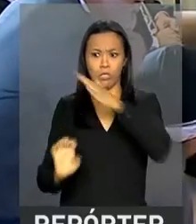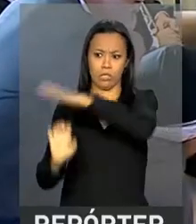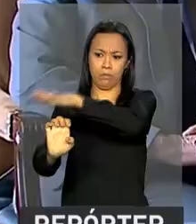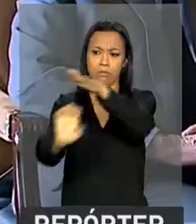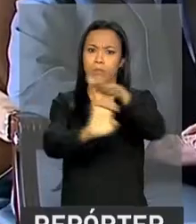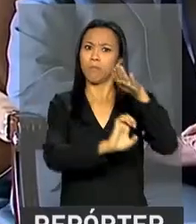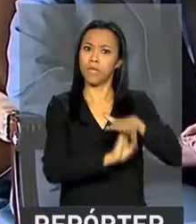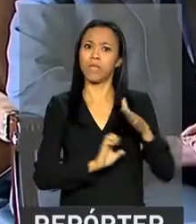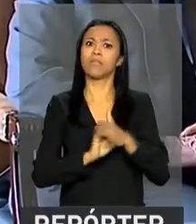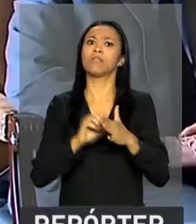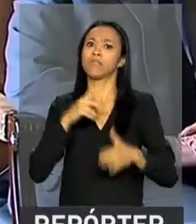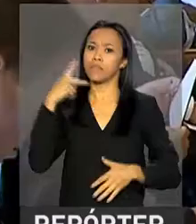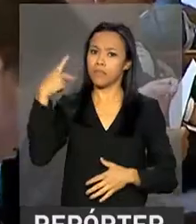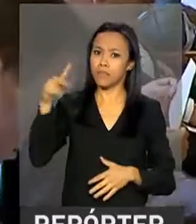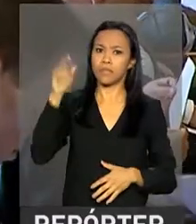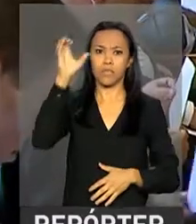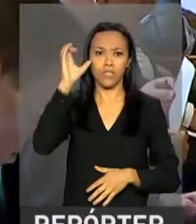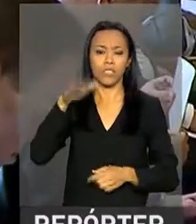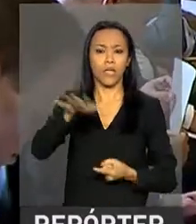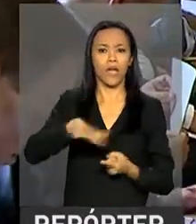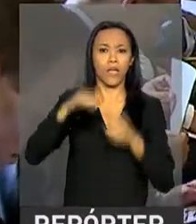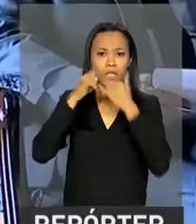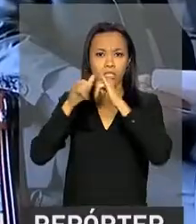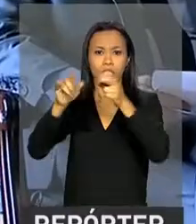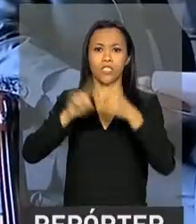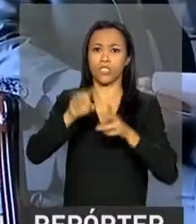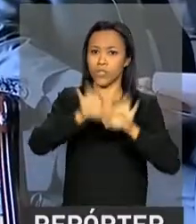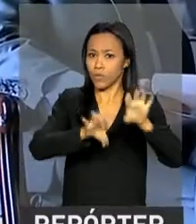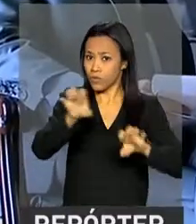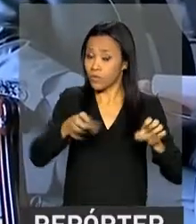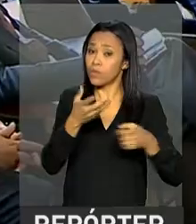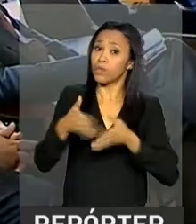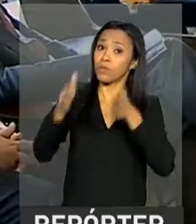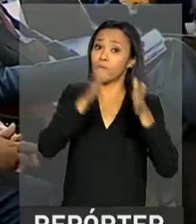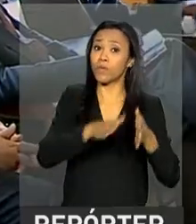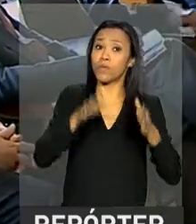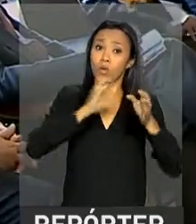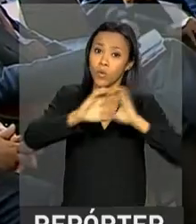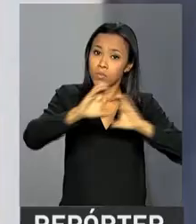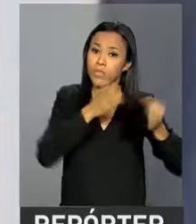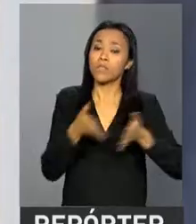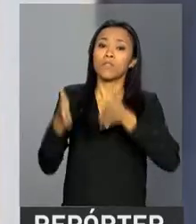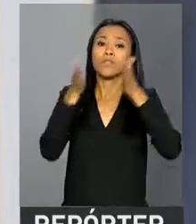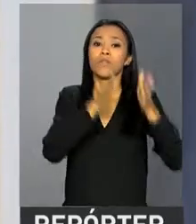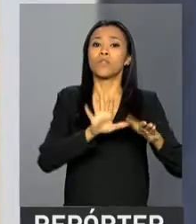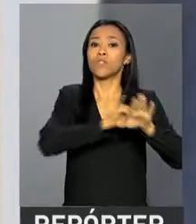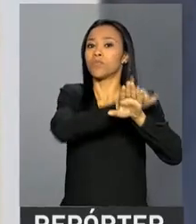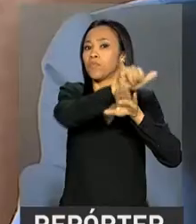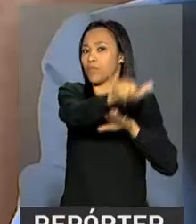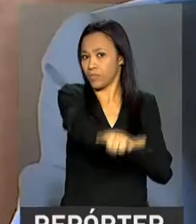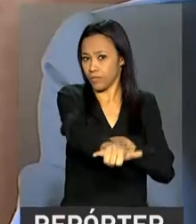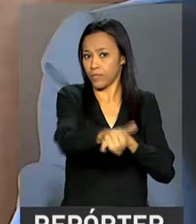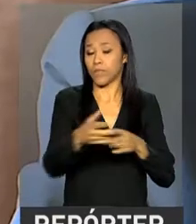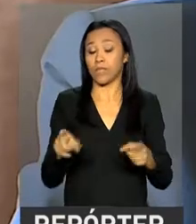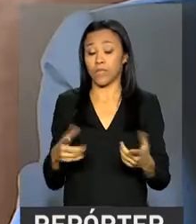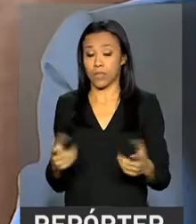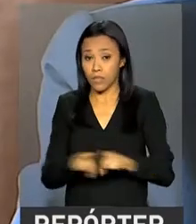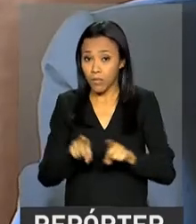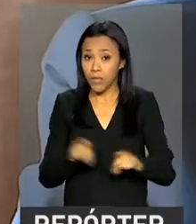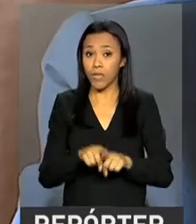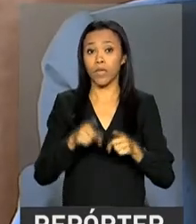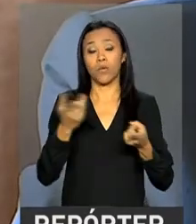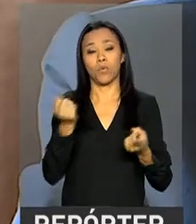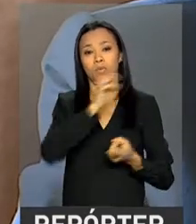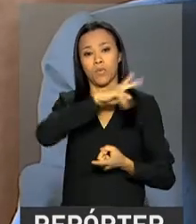país asiático, dos setores de energia, infraestrutura, telecomunicações e aviação. Michel Temer apresentou